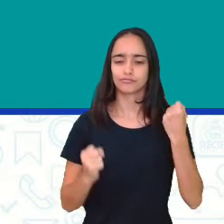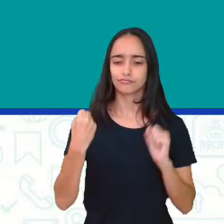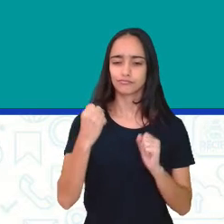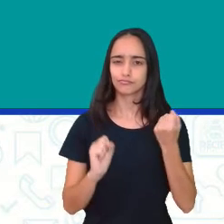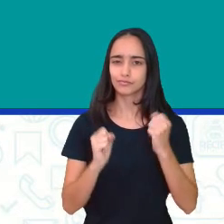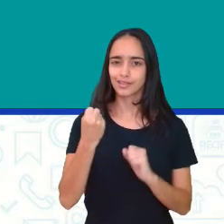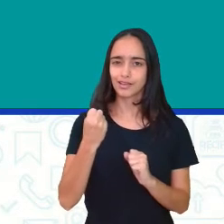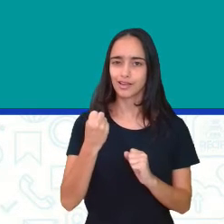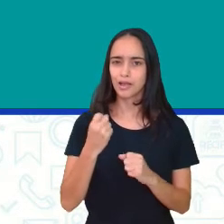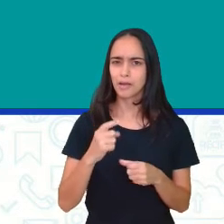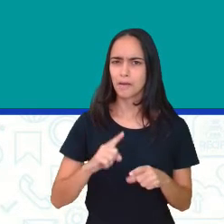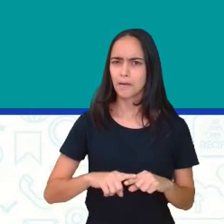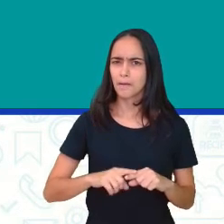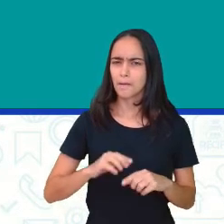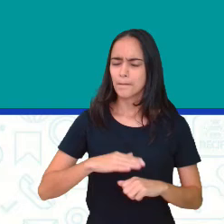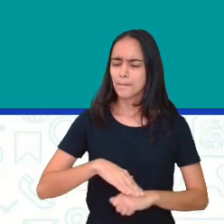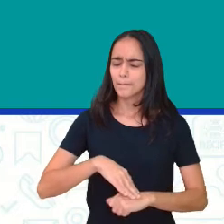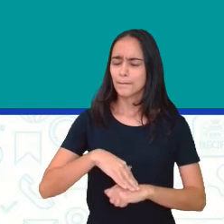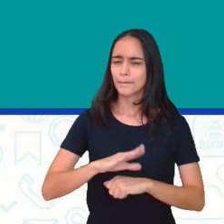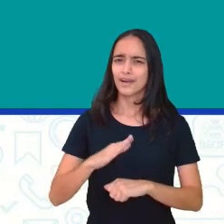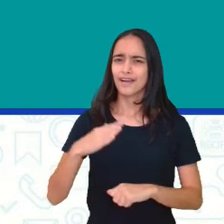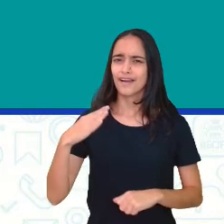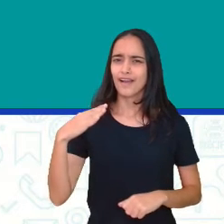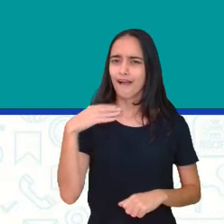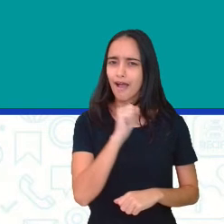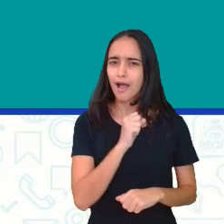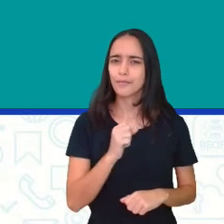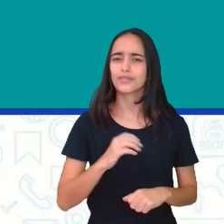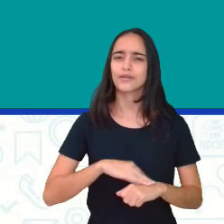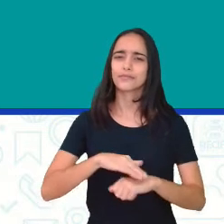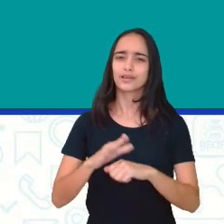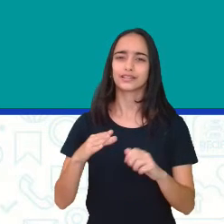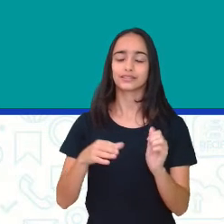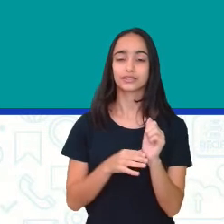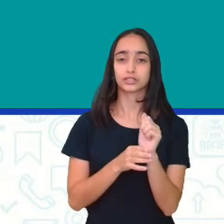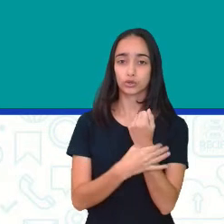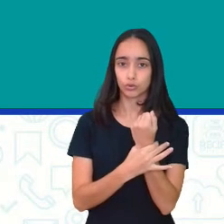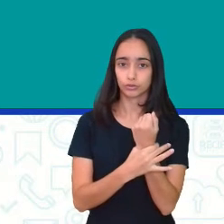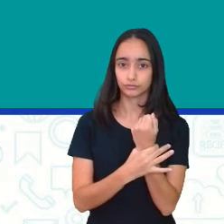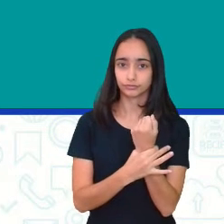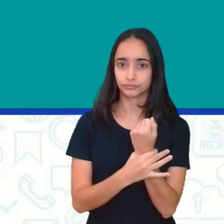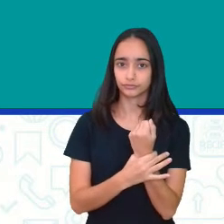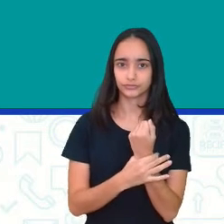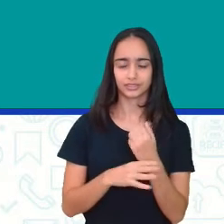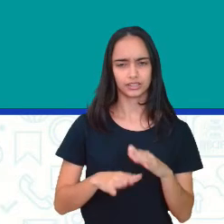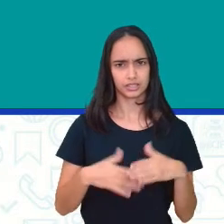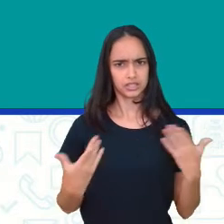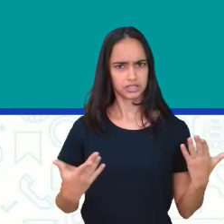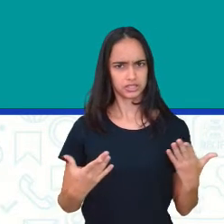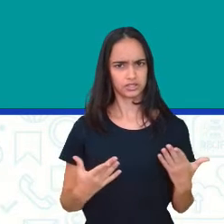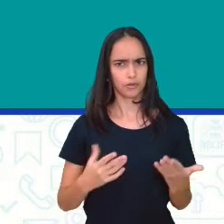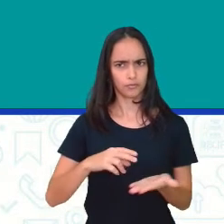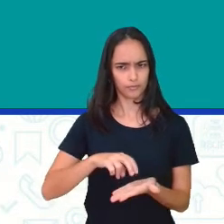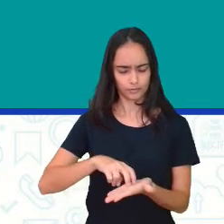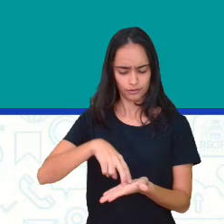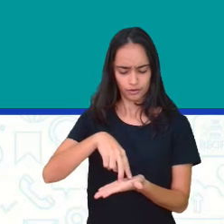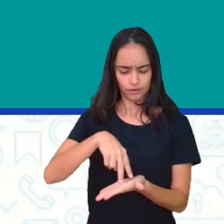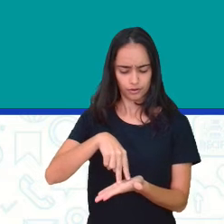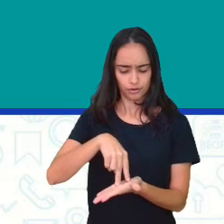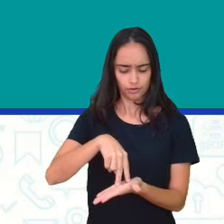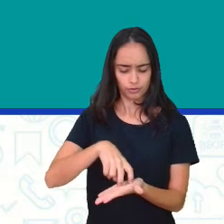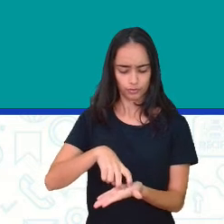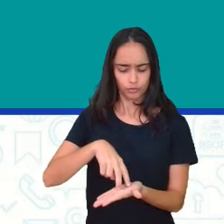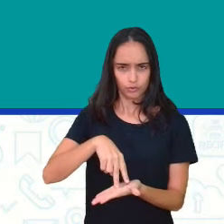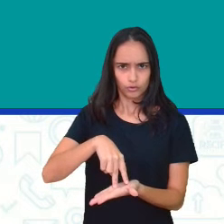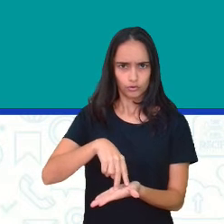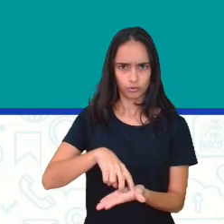forma mais eficiente, né, mais segura. Então ele foi e tirou o banco, né? O professor,